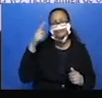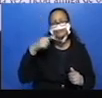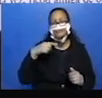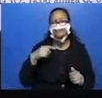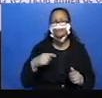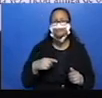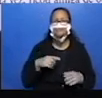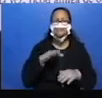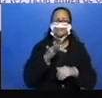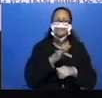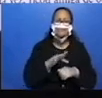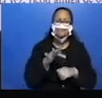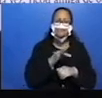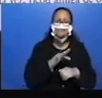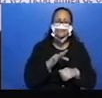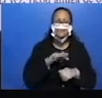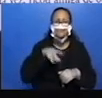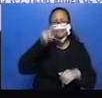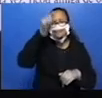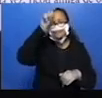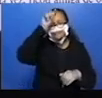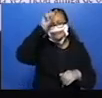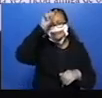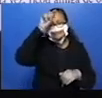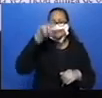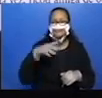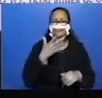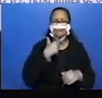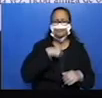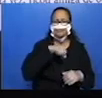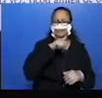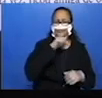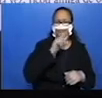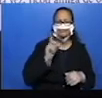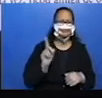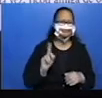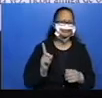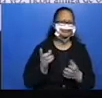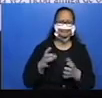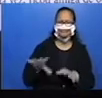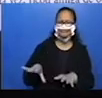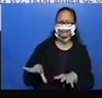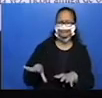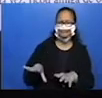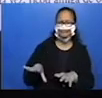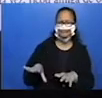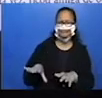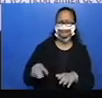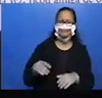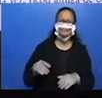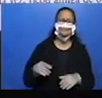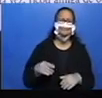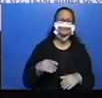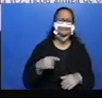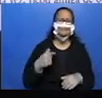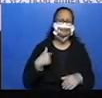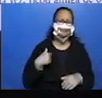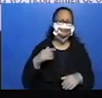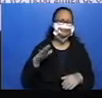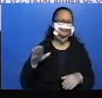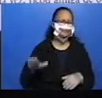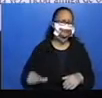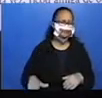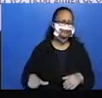revolução em casa. Meu pai não queria ir. Dizia que era muito caro e que eu era muito pequeno para fazer